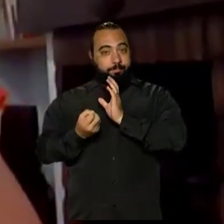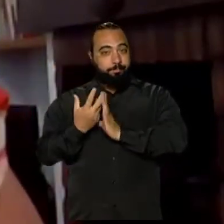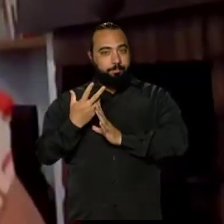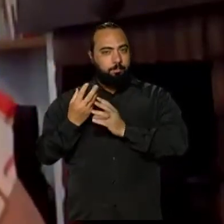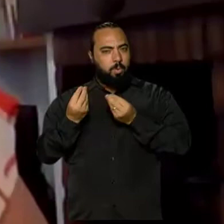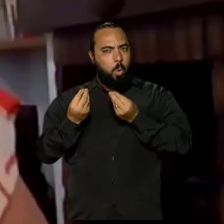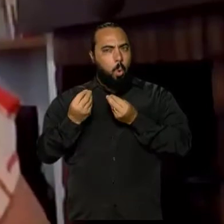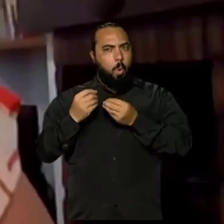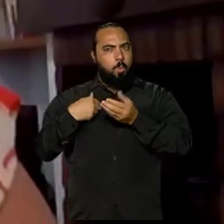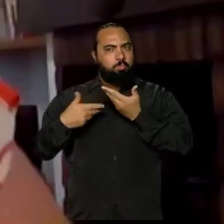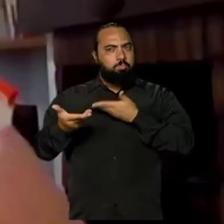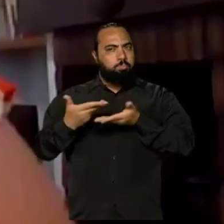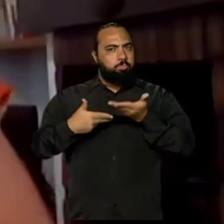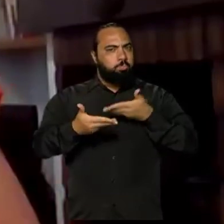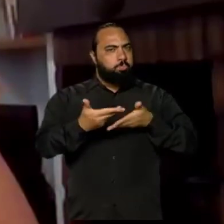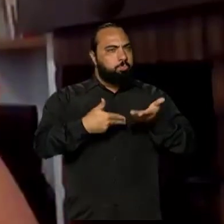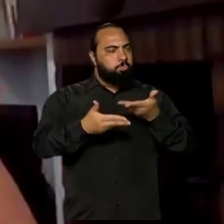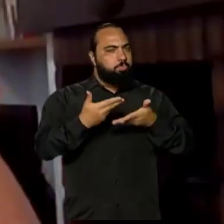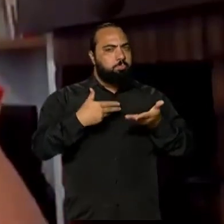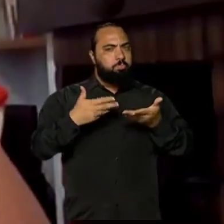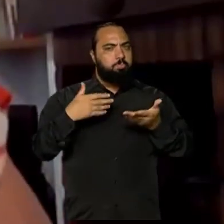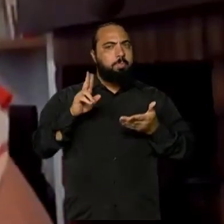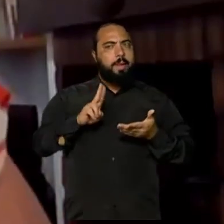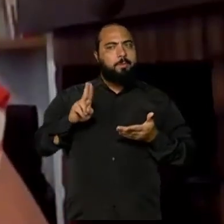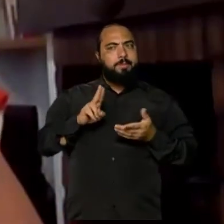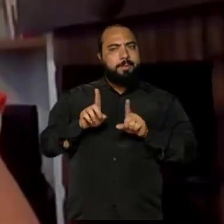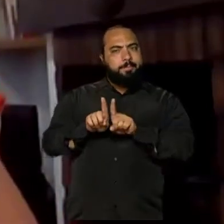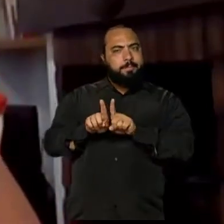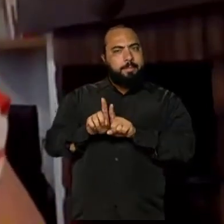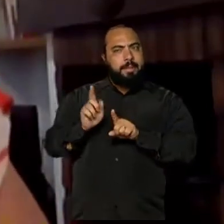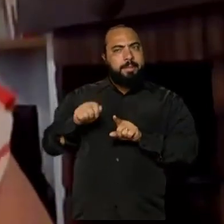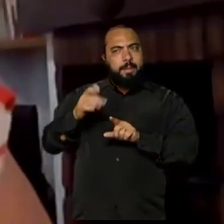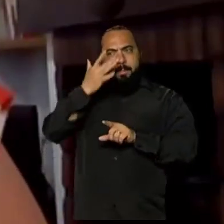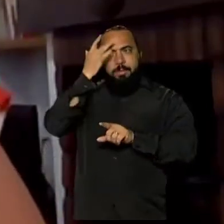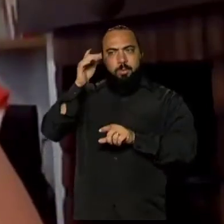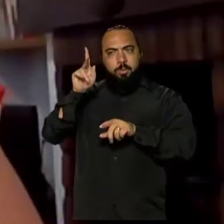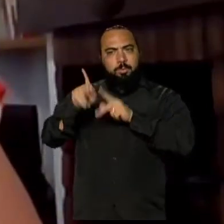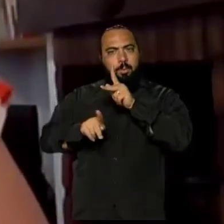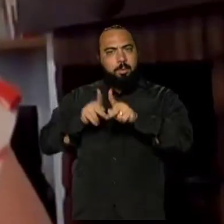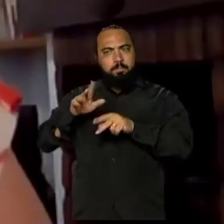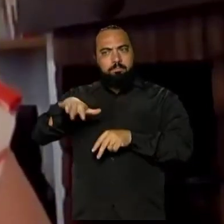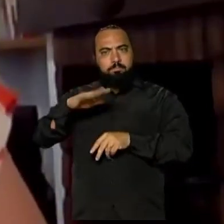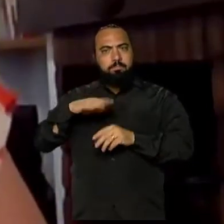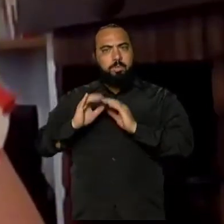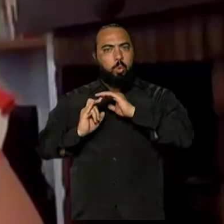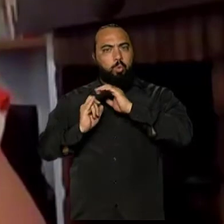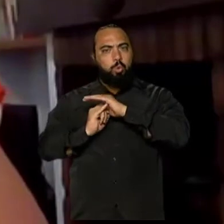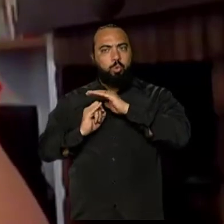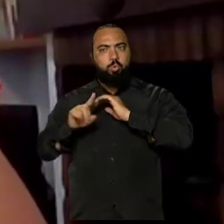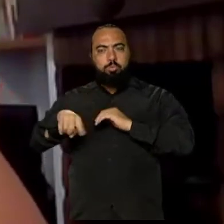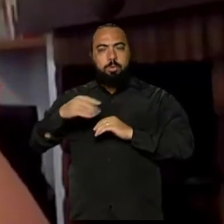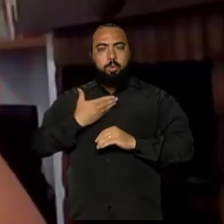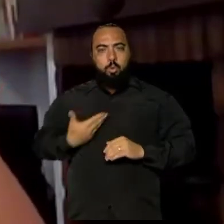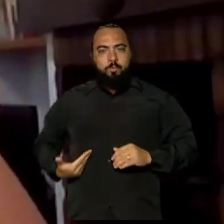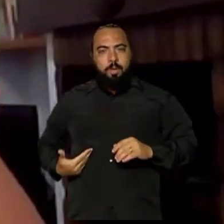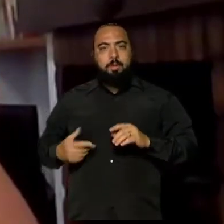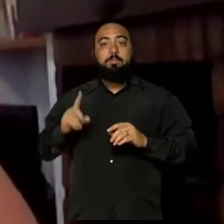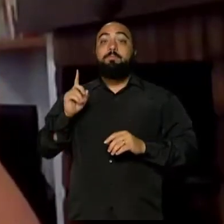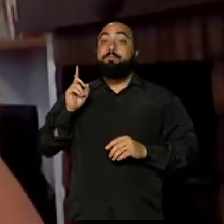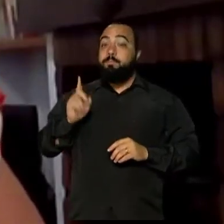fluem, como eles circulam e como eles são usados pela população e pelos órgãos governamentais, a